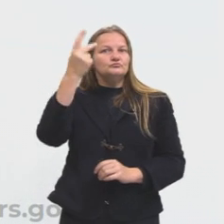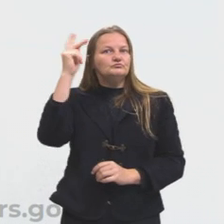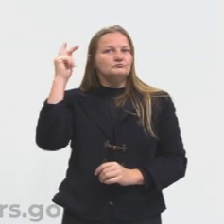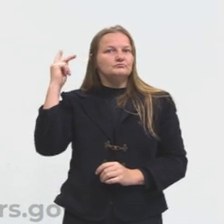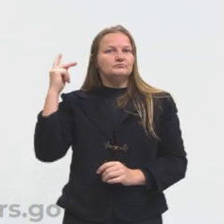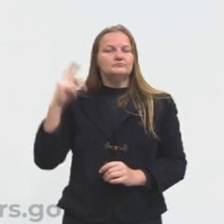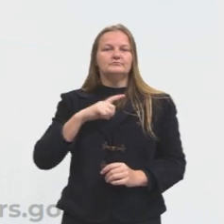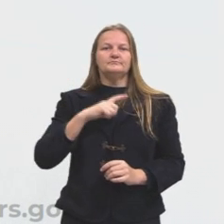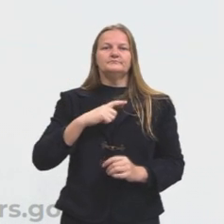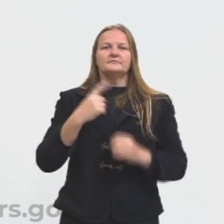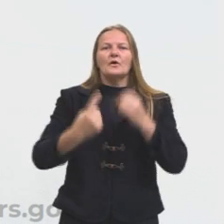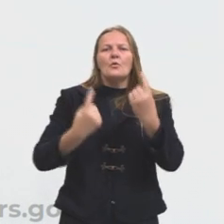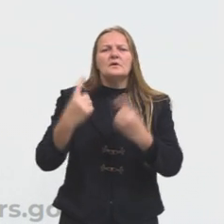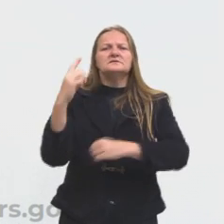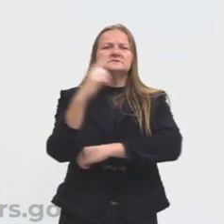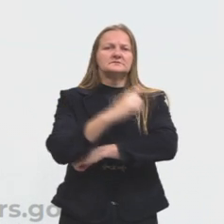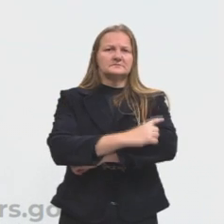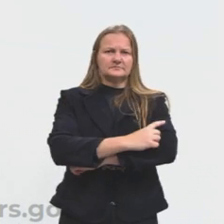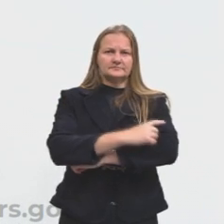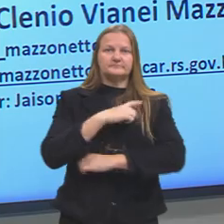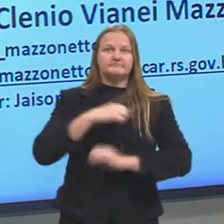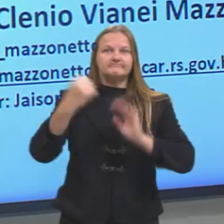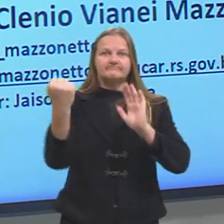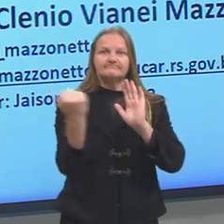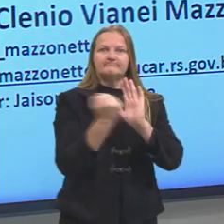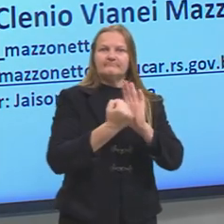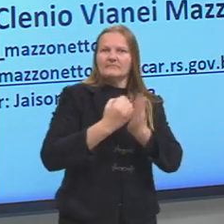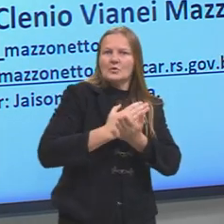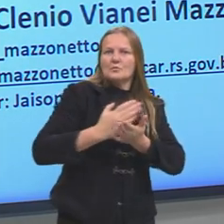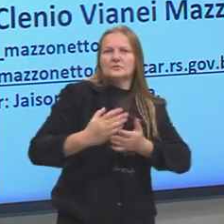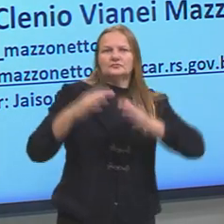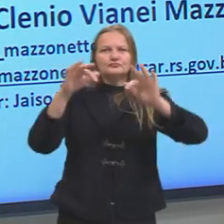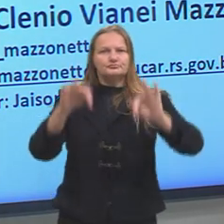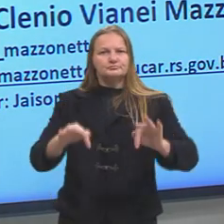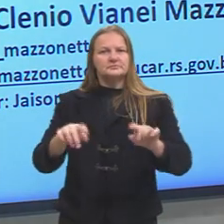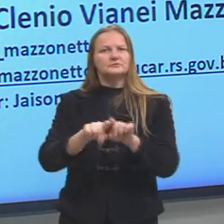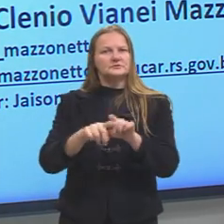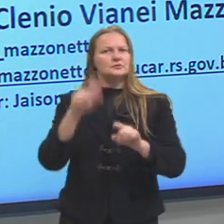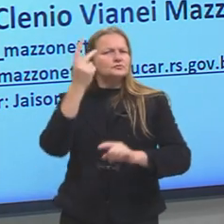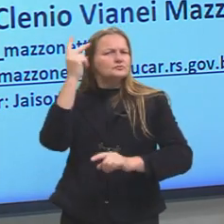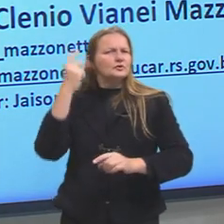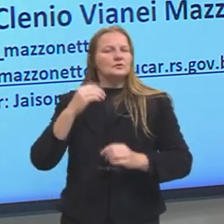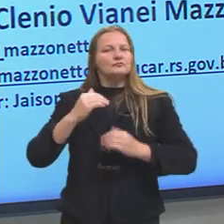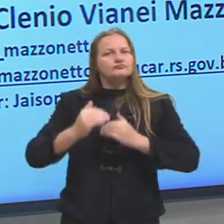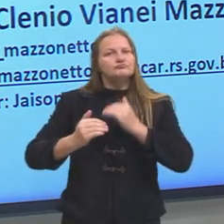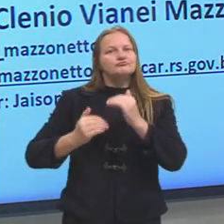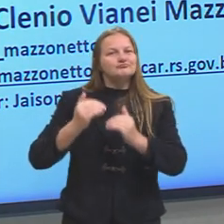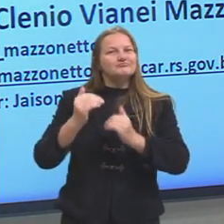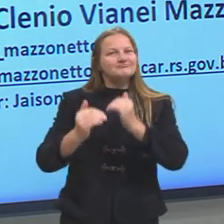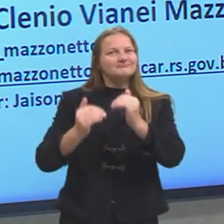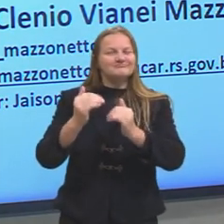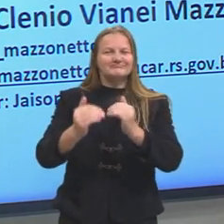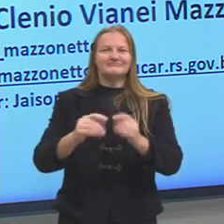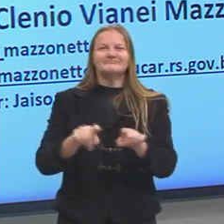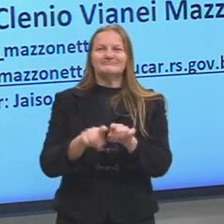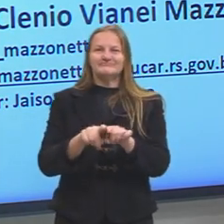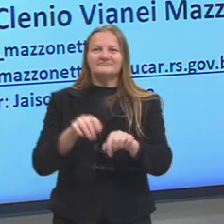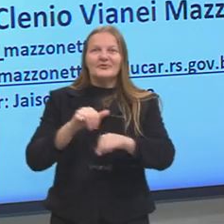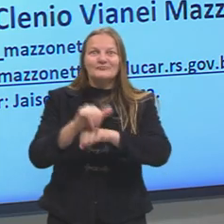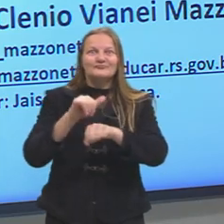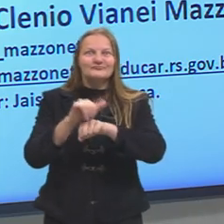história ela tem algumas batatas é que marca o início ao fim mas a história é algo que vai acontecendo Então muitas vezes